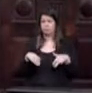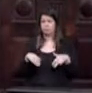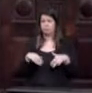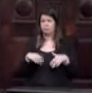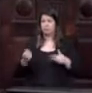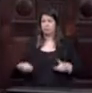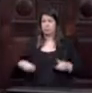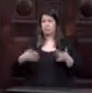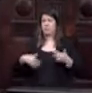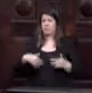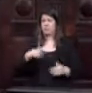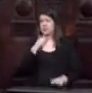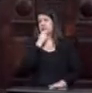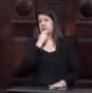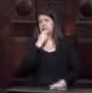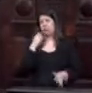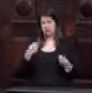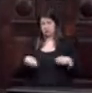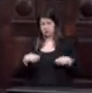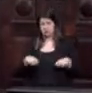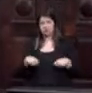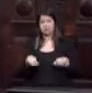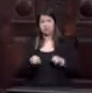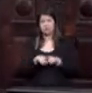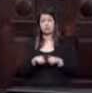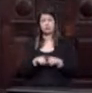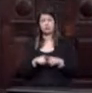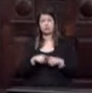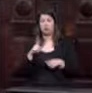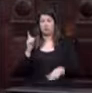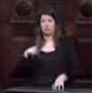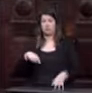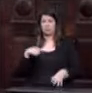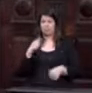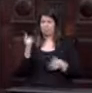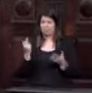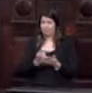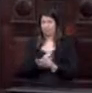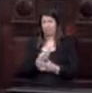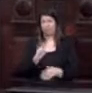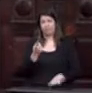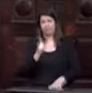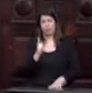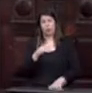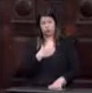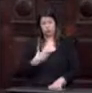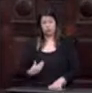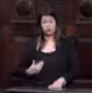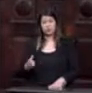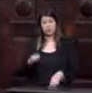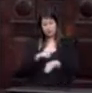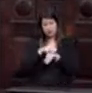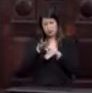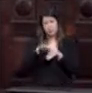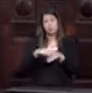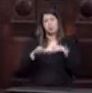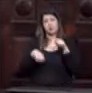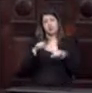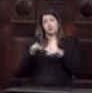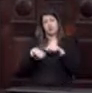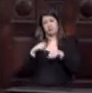despesas desnecessárias ou até de privilégios, isso acaba não acontecendo quando o governo encaminha essa